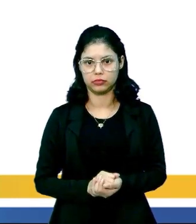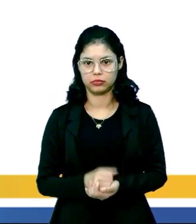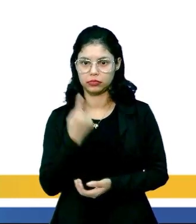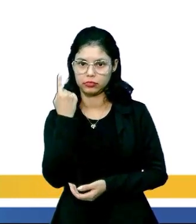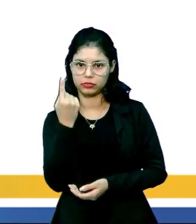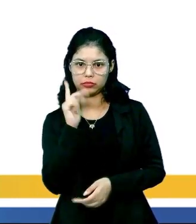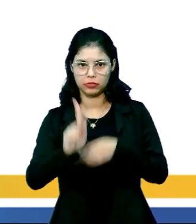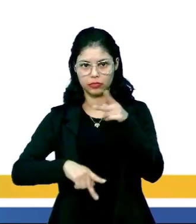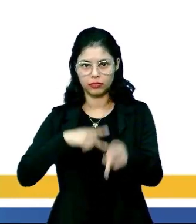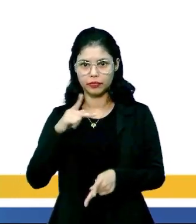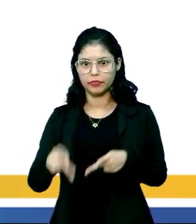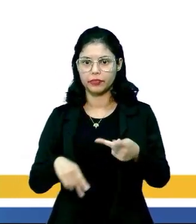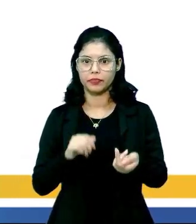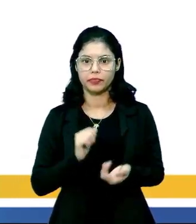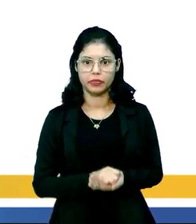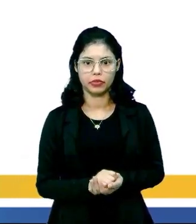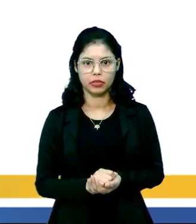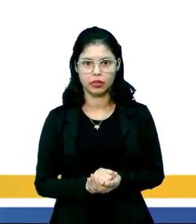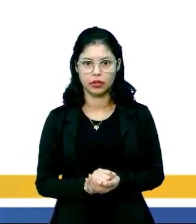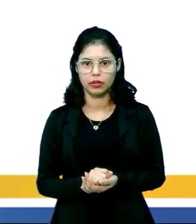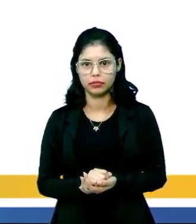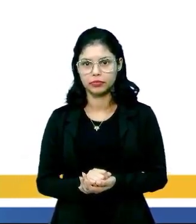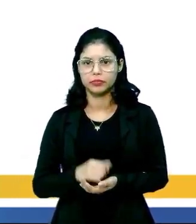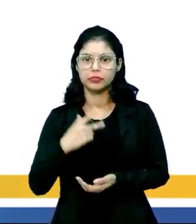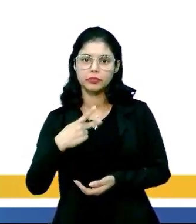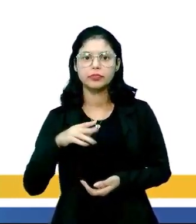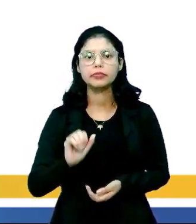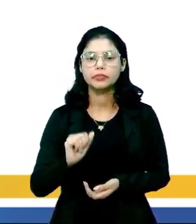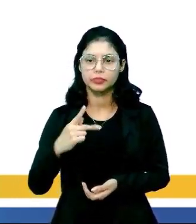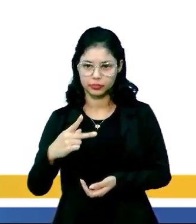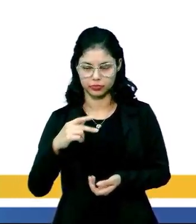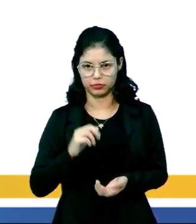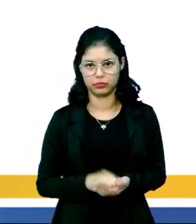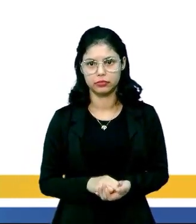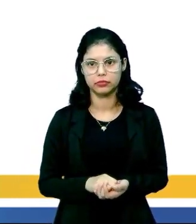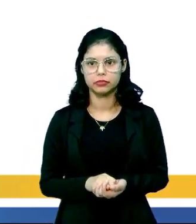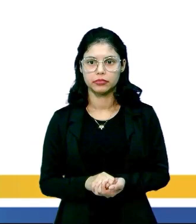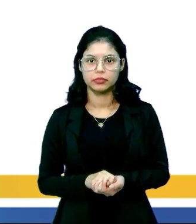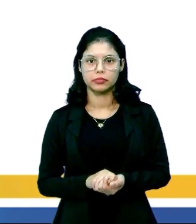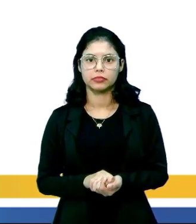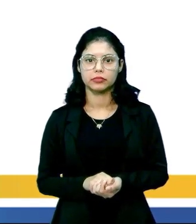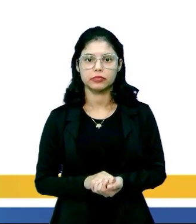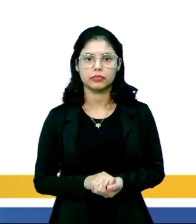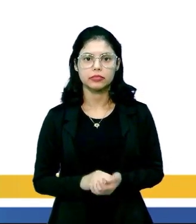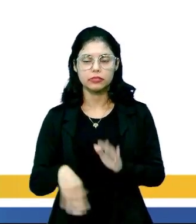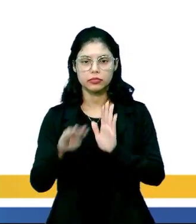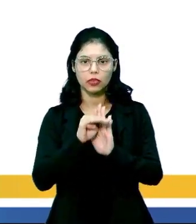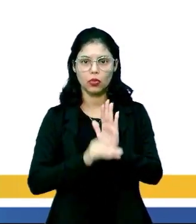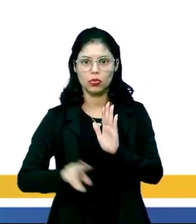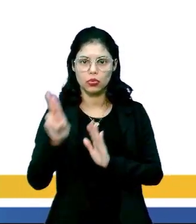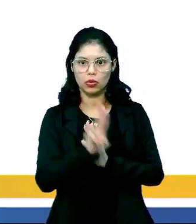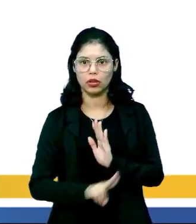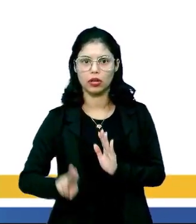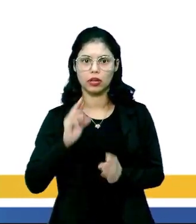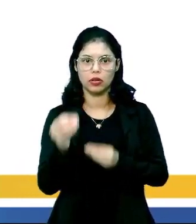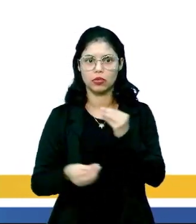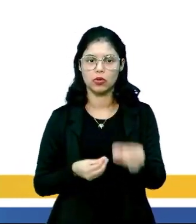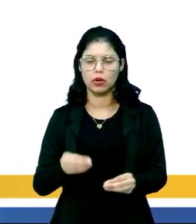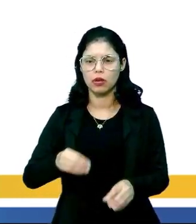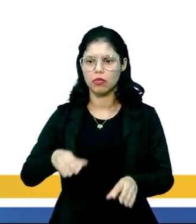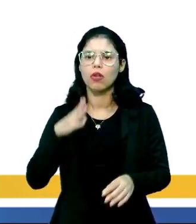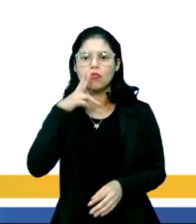tipo de música popular Modern Popular music usually with a strong Beat com uma batida